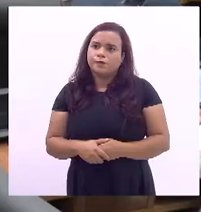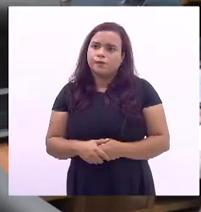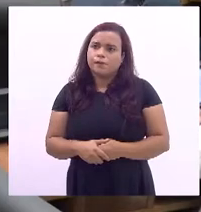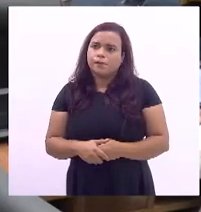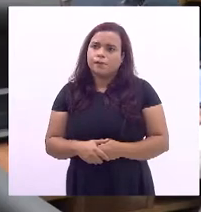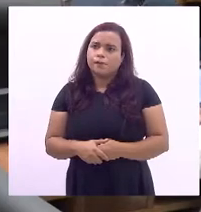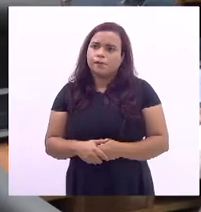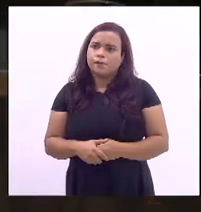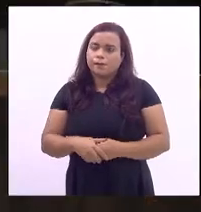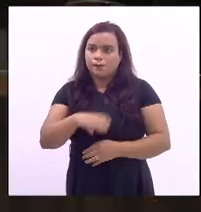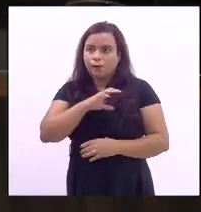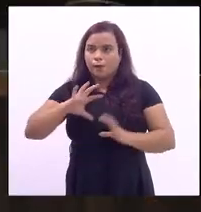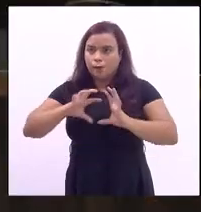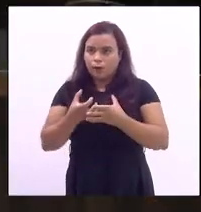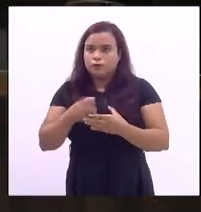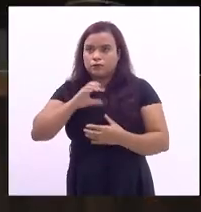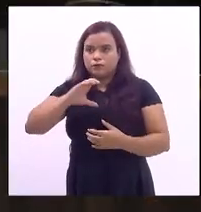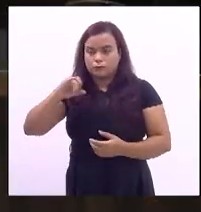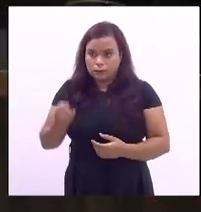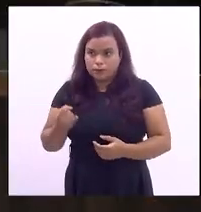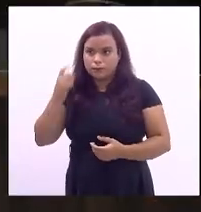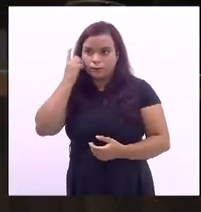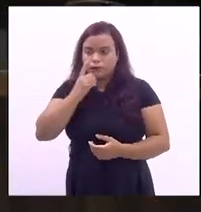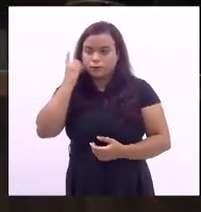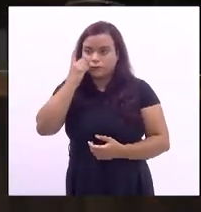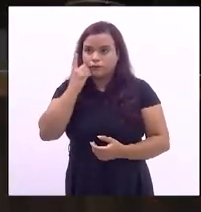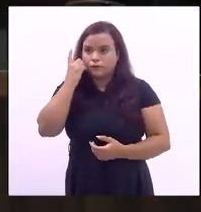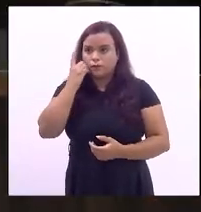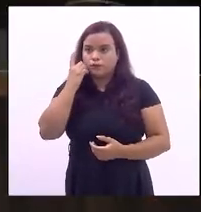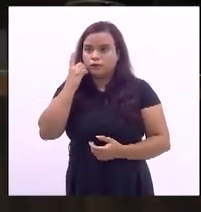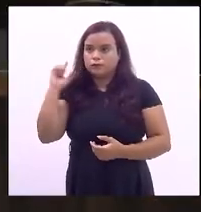e pela comissão de condição de deputado